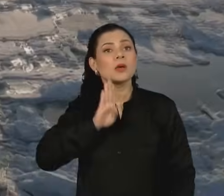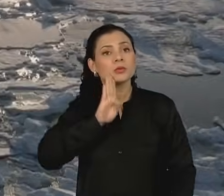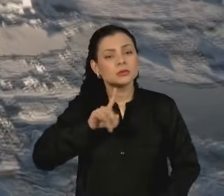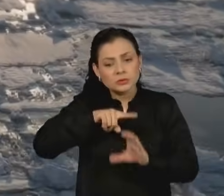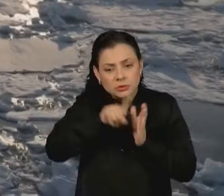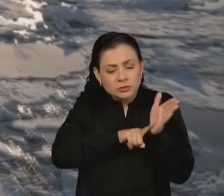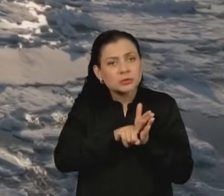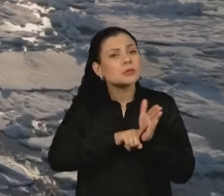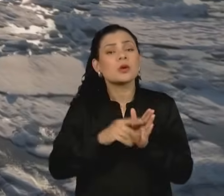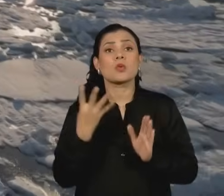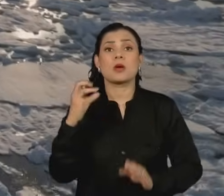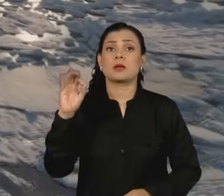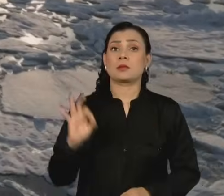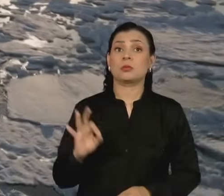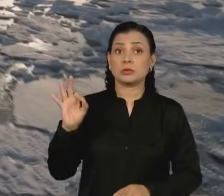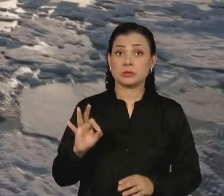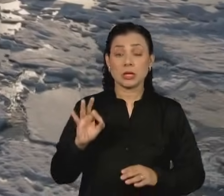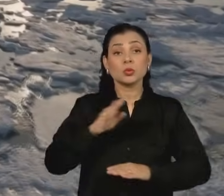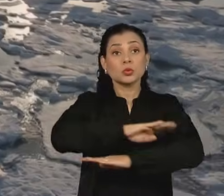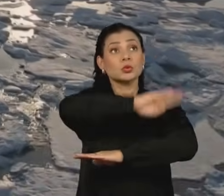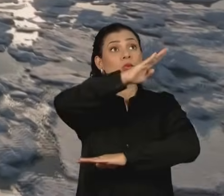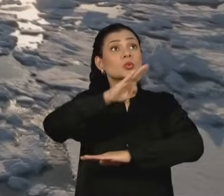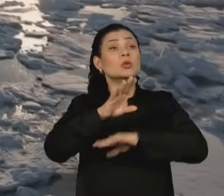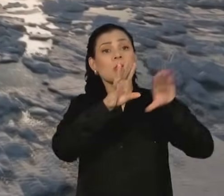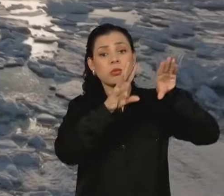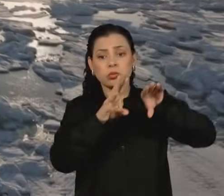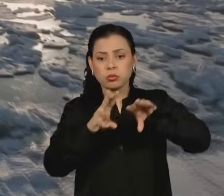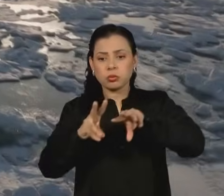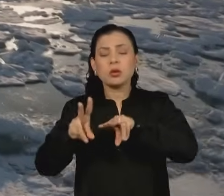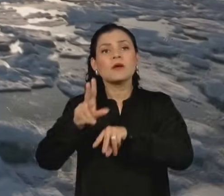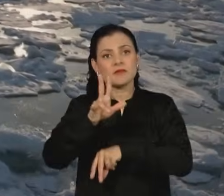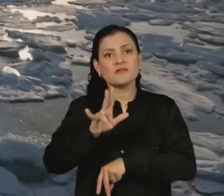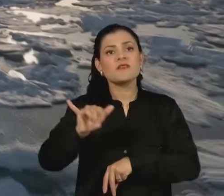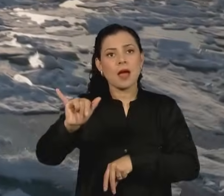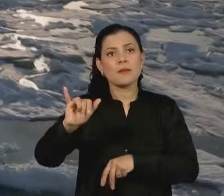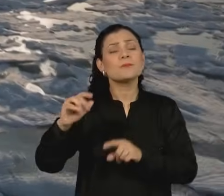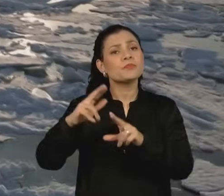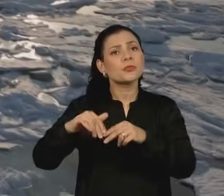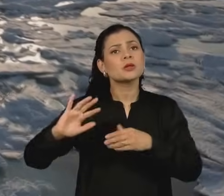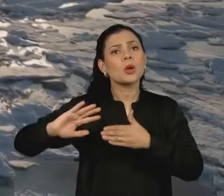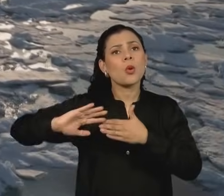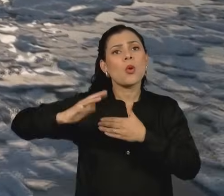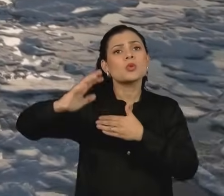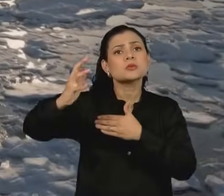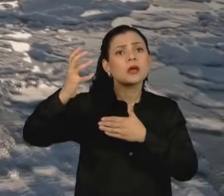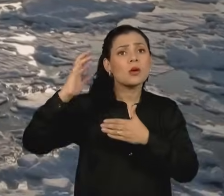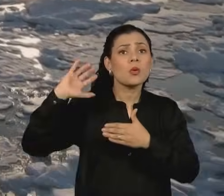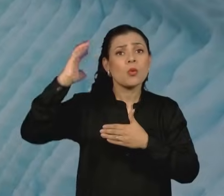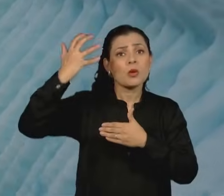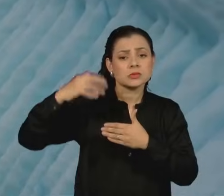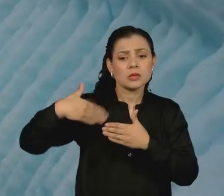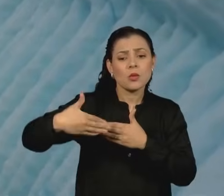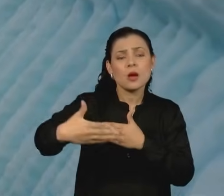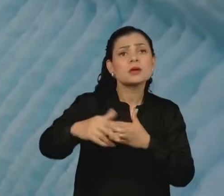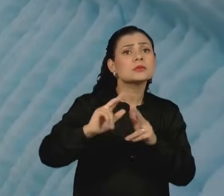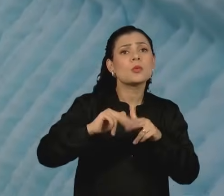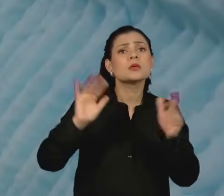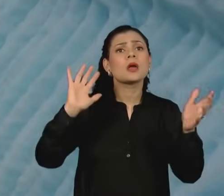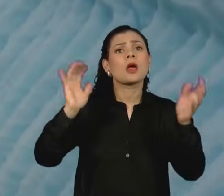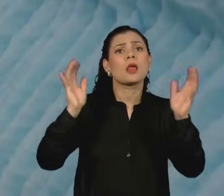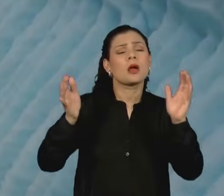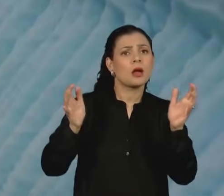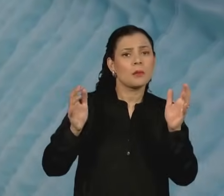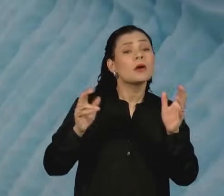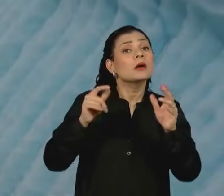quase 40% das geleiras vão derreter em consequência das alterações do clima. A perda pode